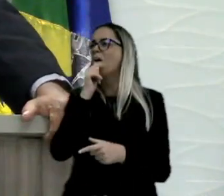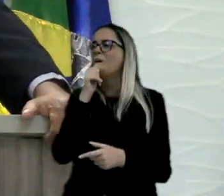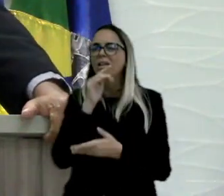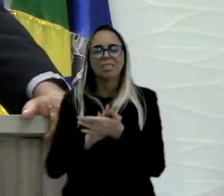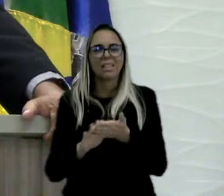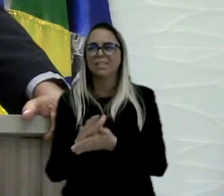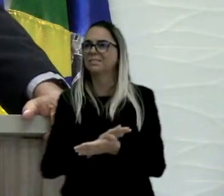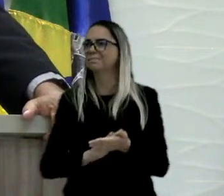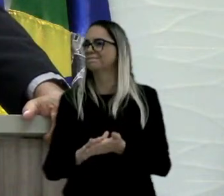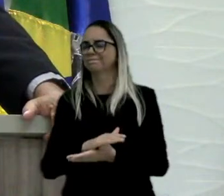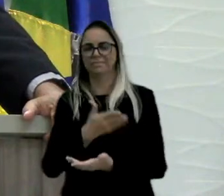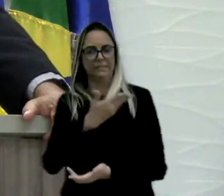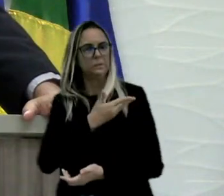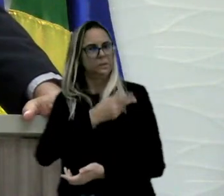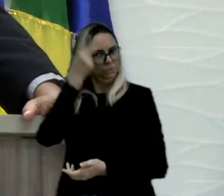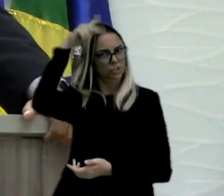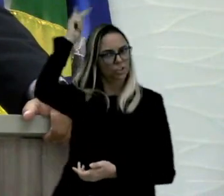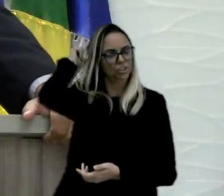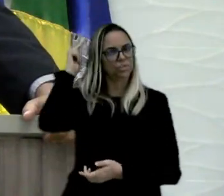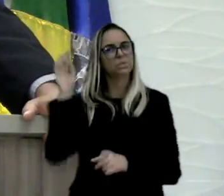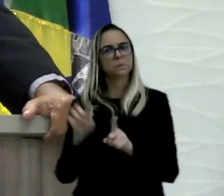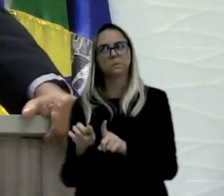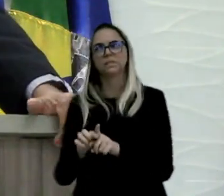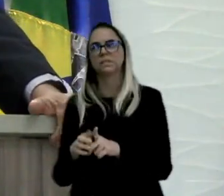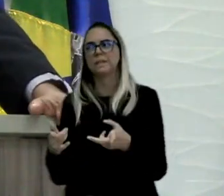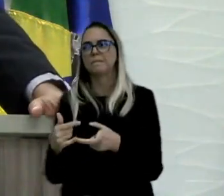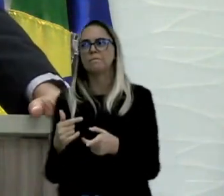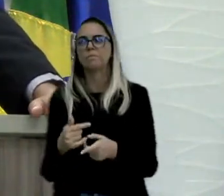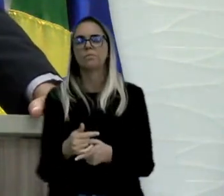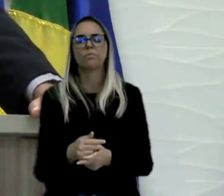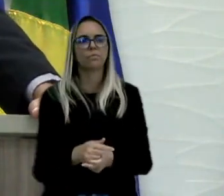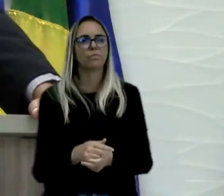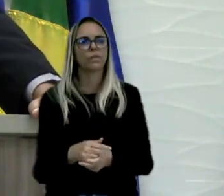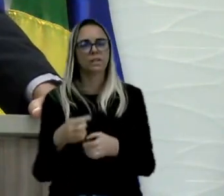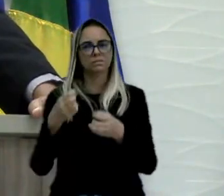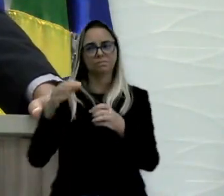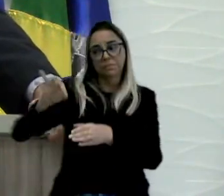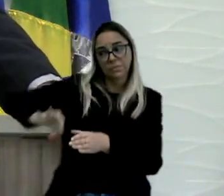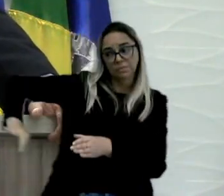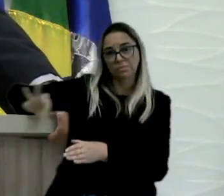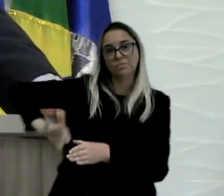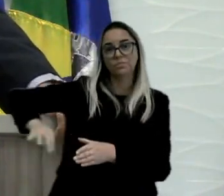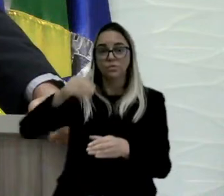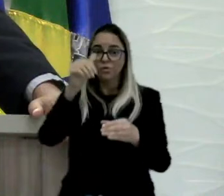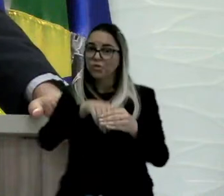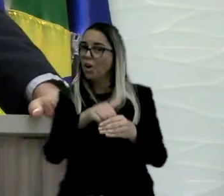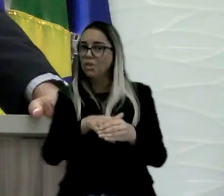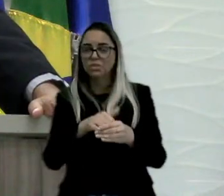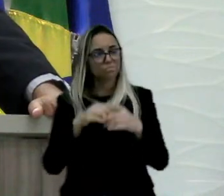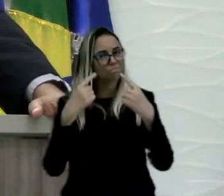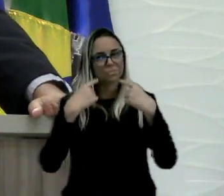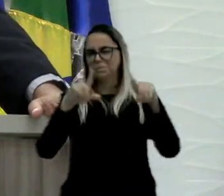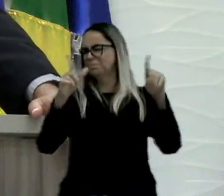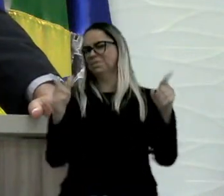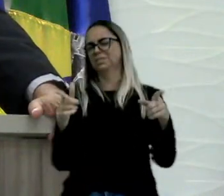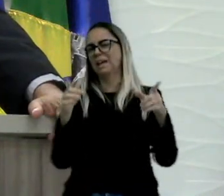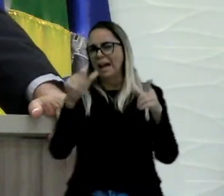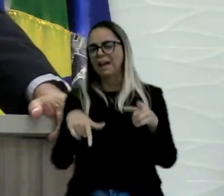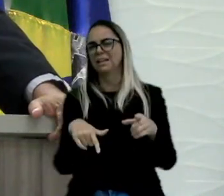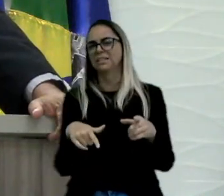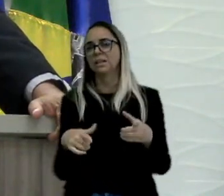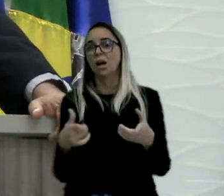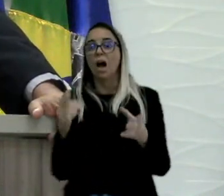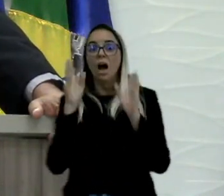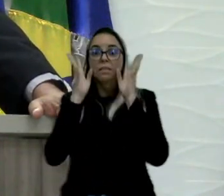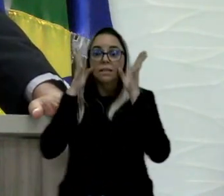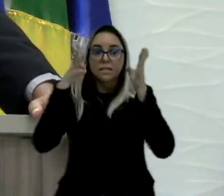nosso amigo também paquim e não botar nemum calendário lá do Espírito Santo de repú para isso para ter mais atenção com a